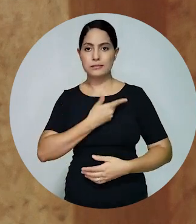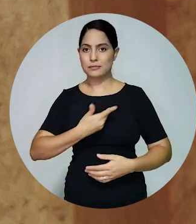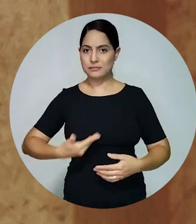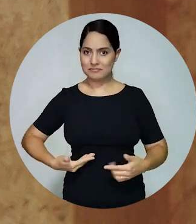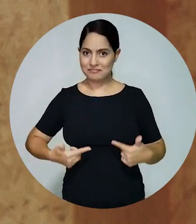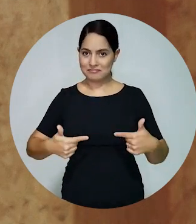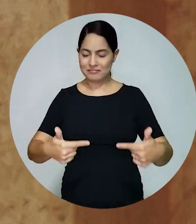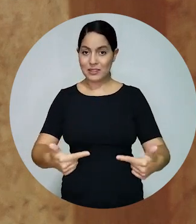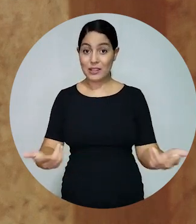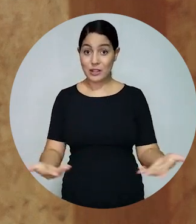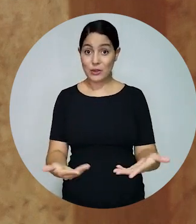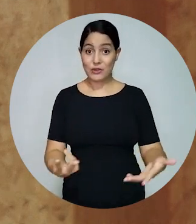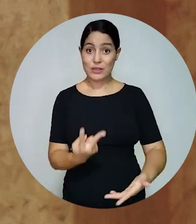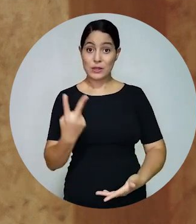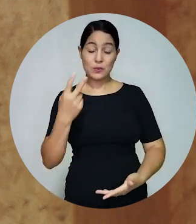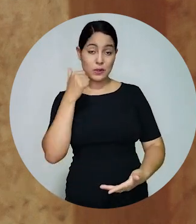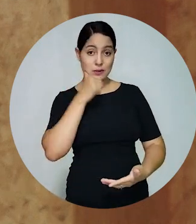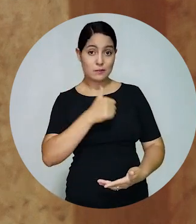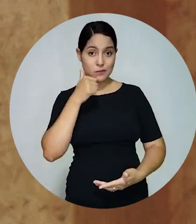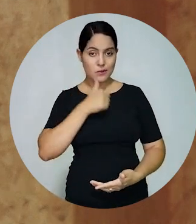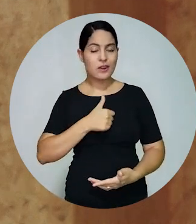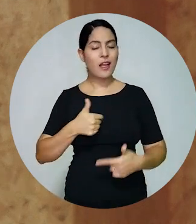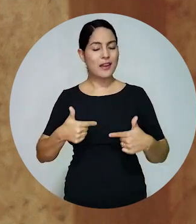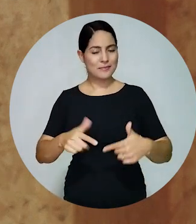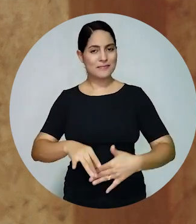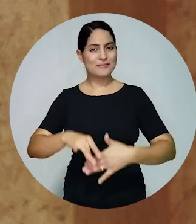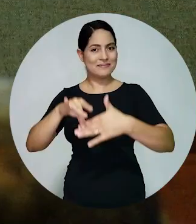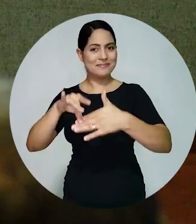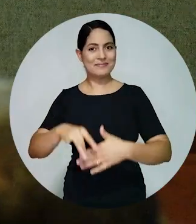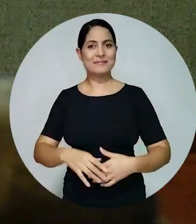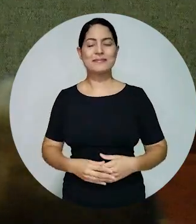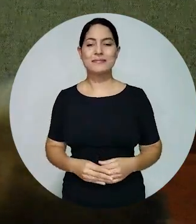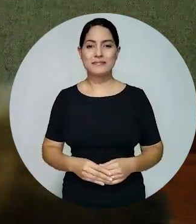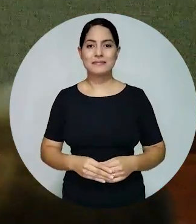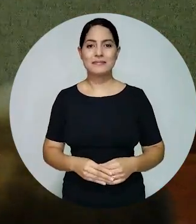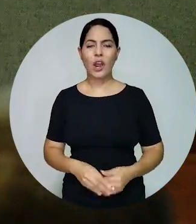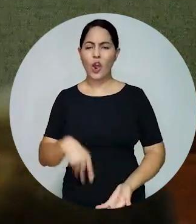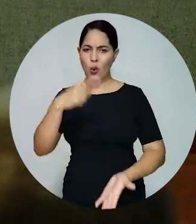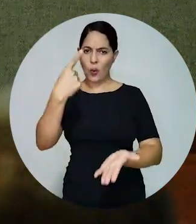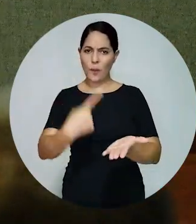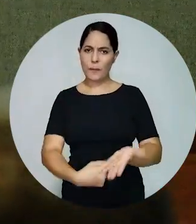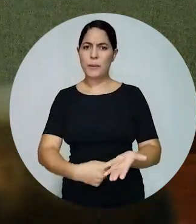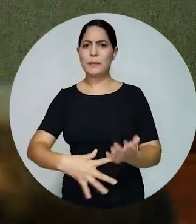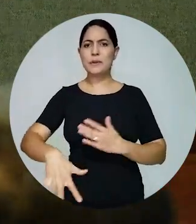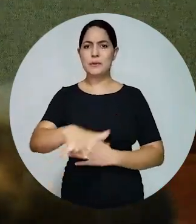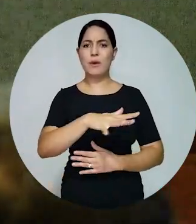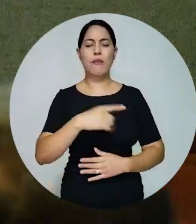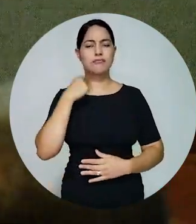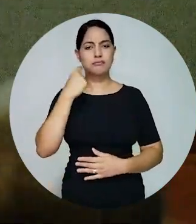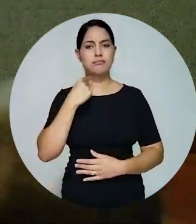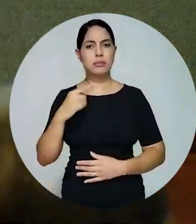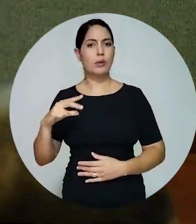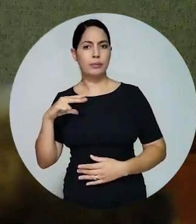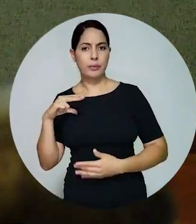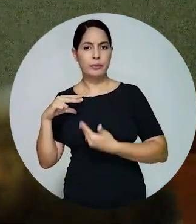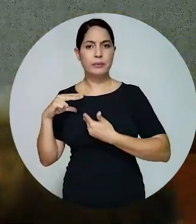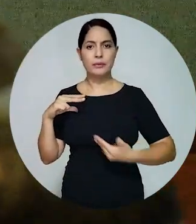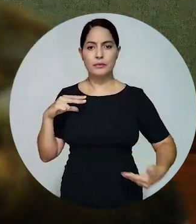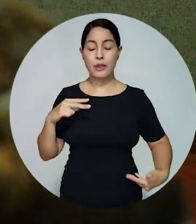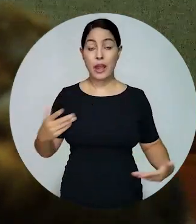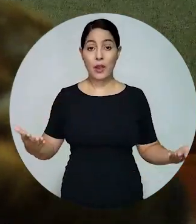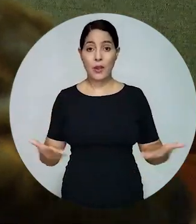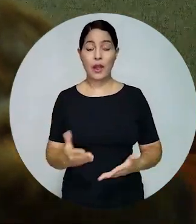pela primeira vez na história será comandada por 2 mulheres. O compromisso com a valorização da advocacia